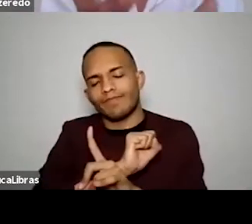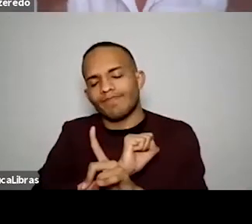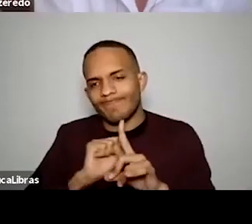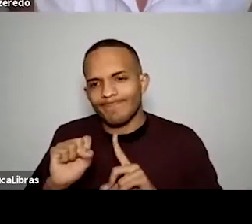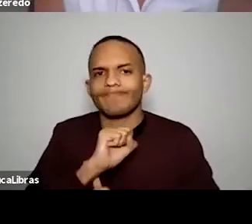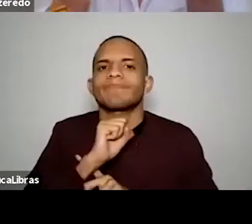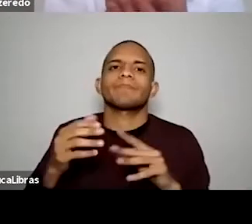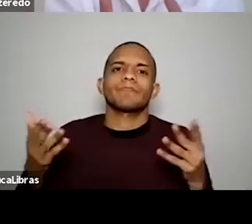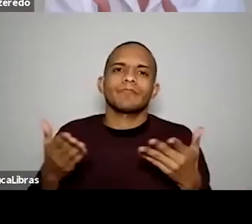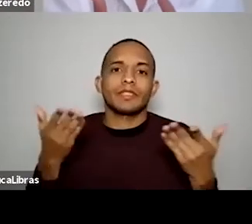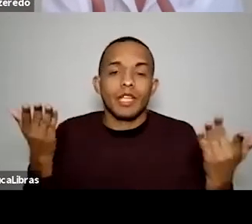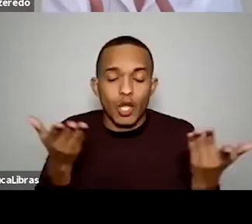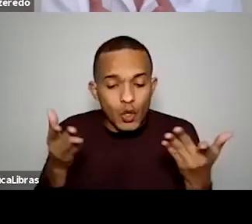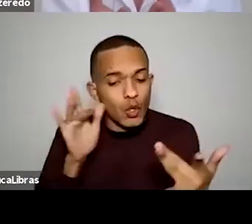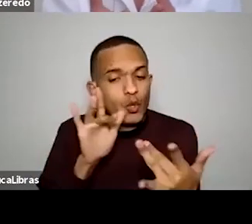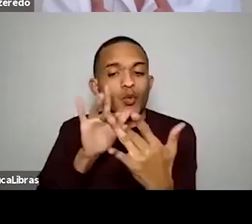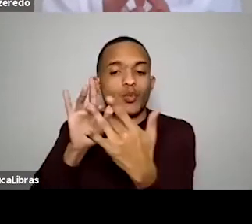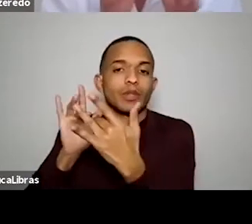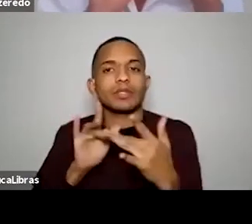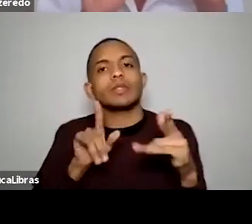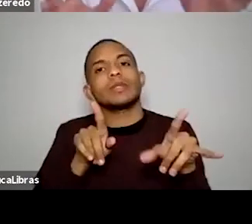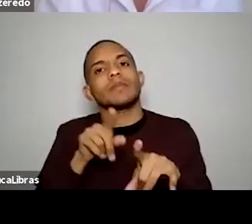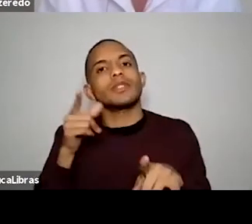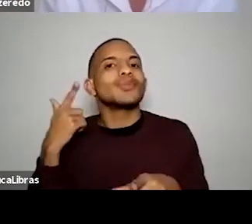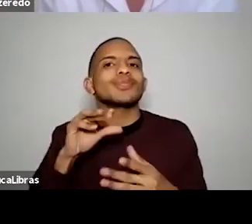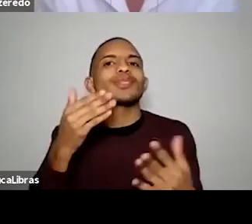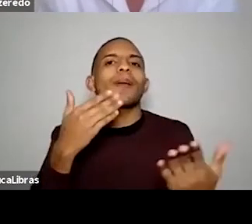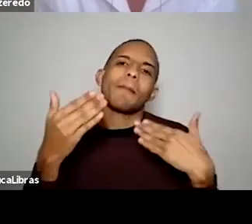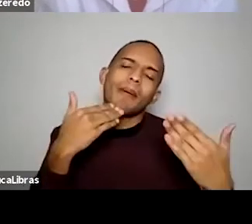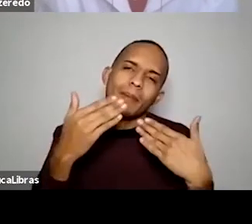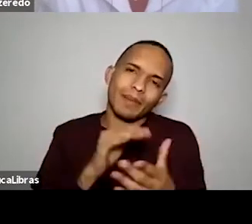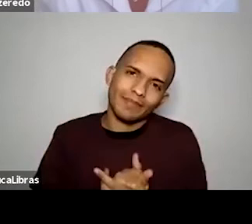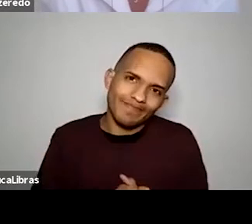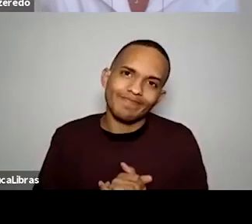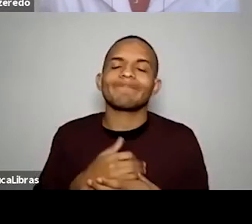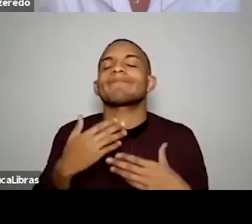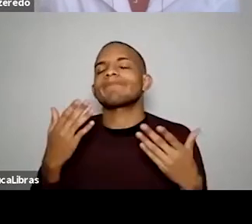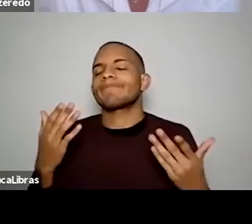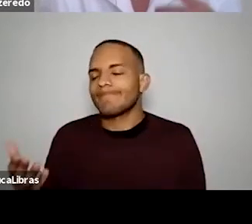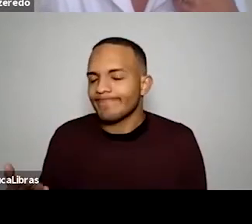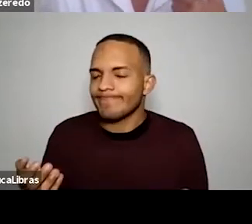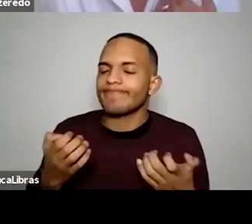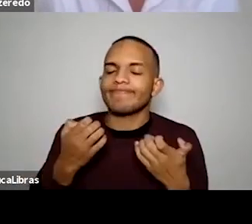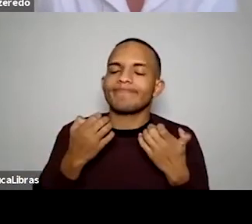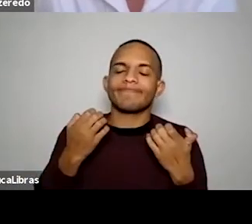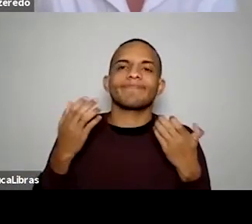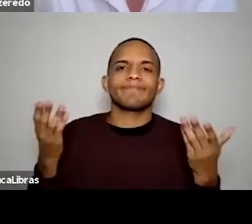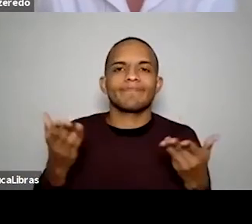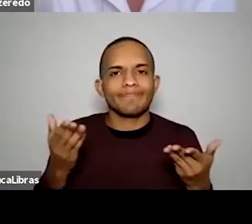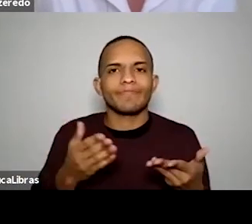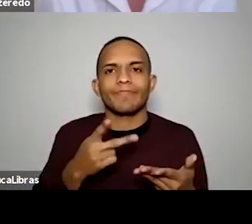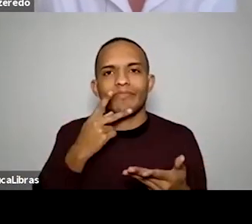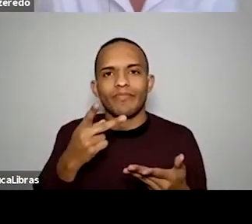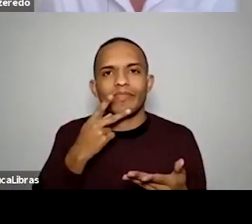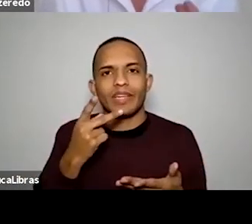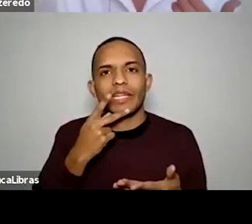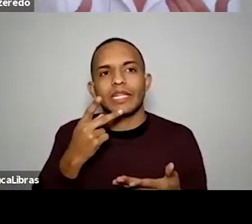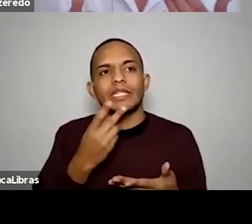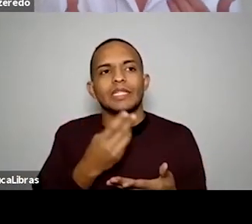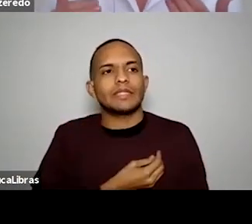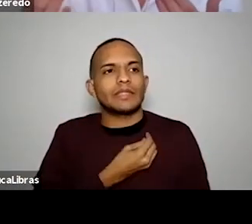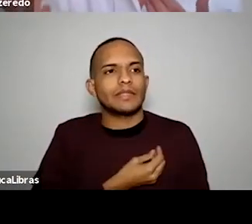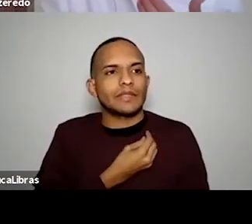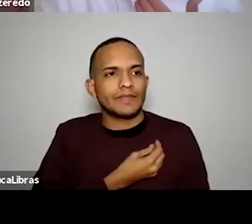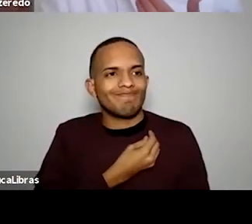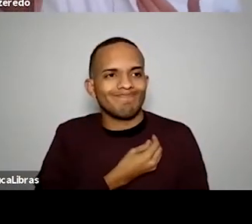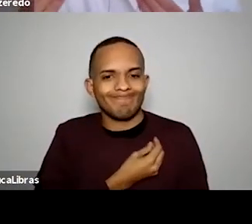essa conexão e promova esse diálogo, né? Então, eu diria assim que é um momento, eu afirmaria que é um momento único.